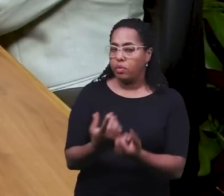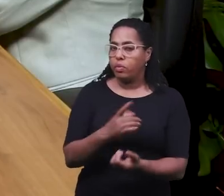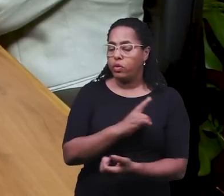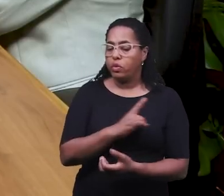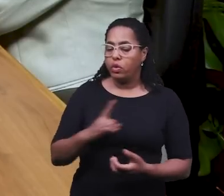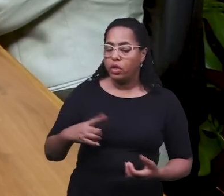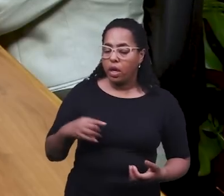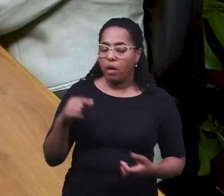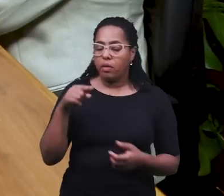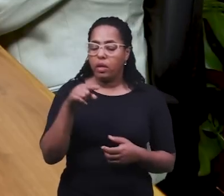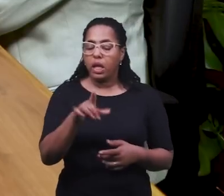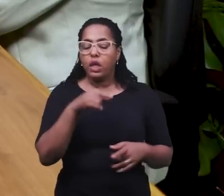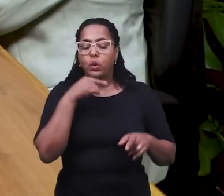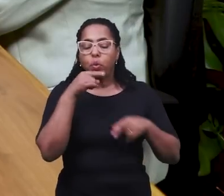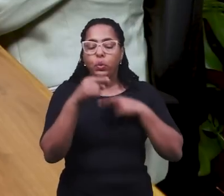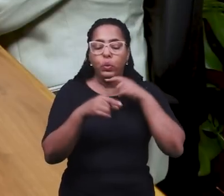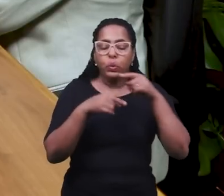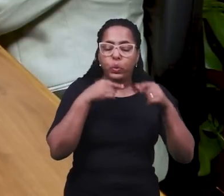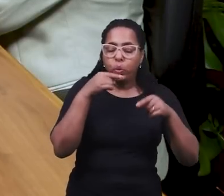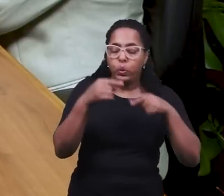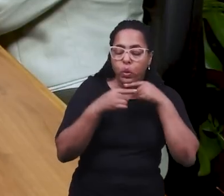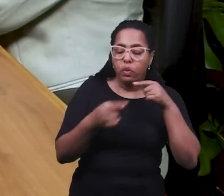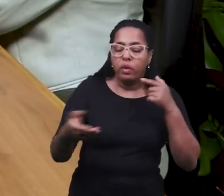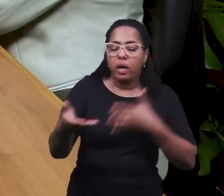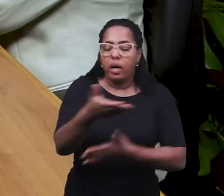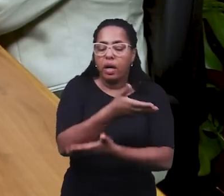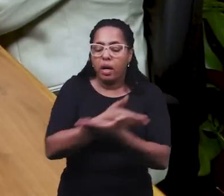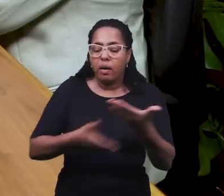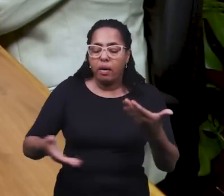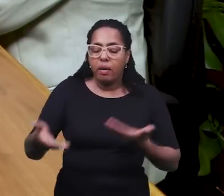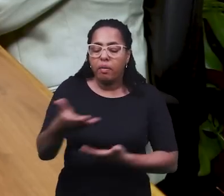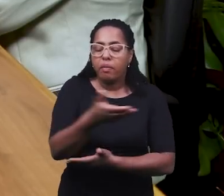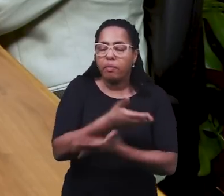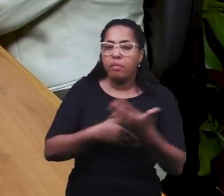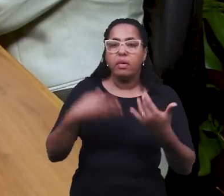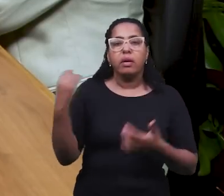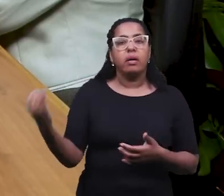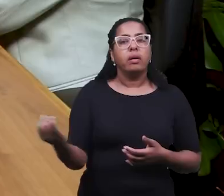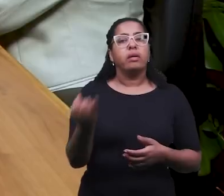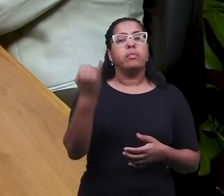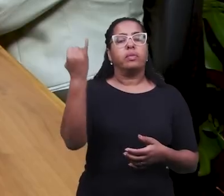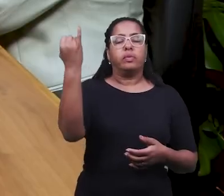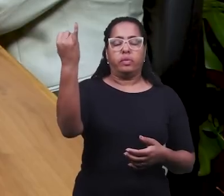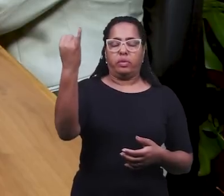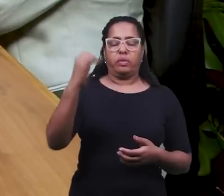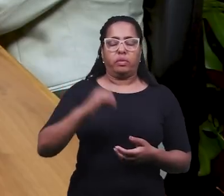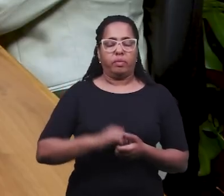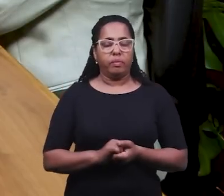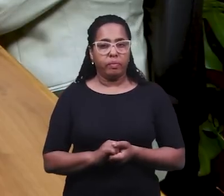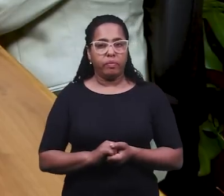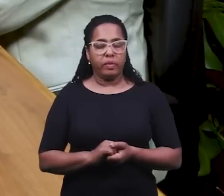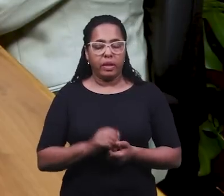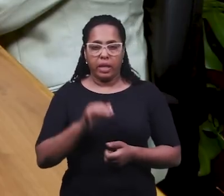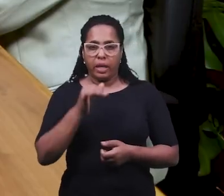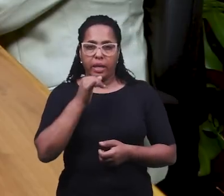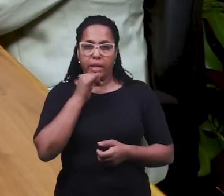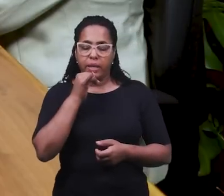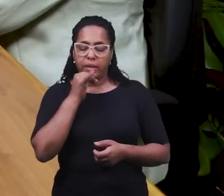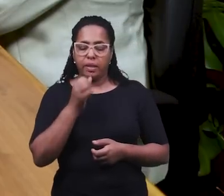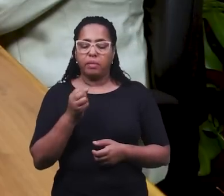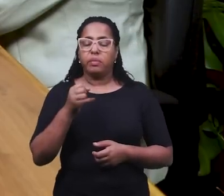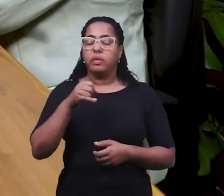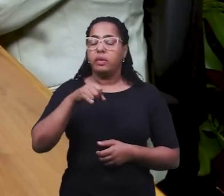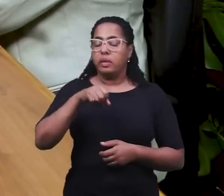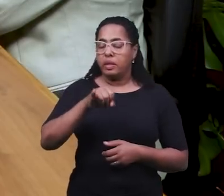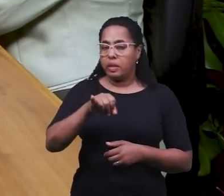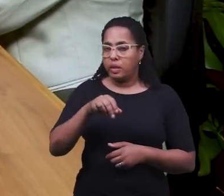dificuldade doutrinária, uma dúvida. A participação dele nisso aqui é muito importante. Se ele não, por